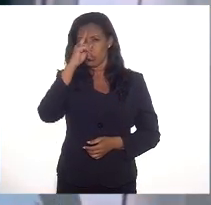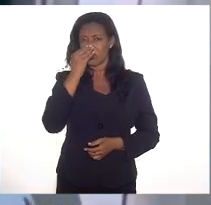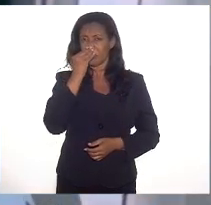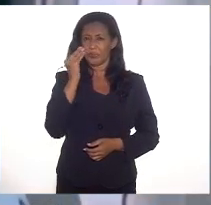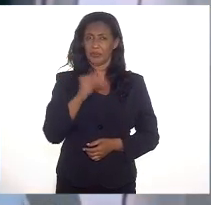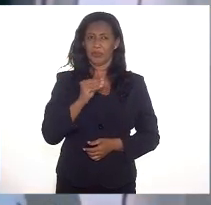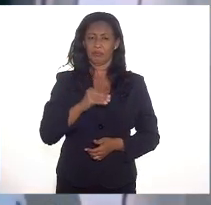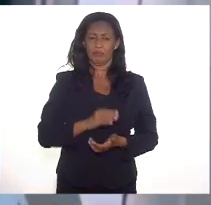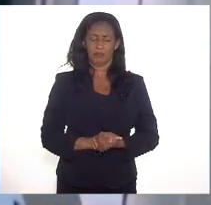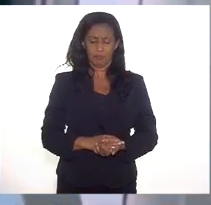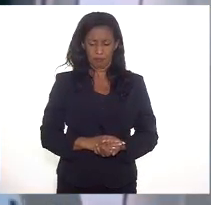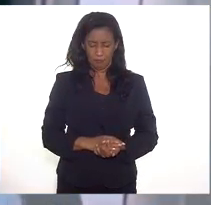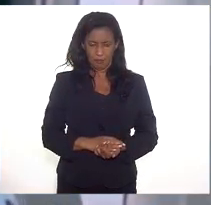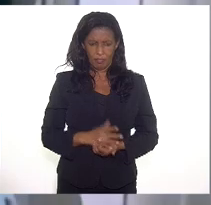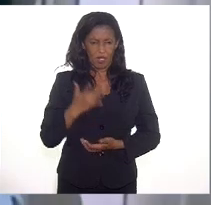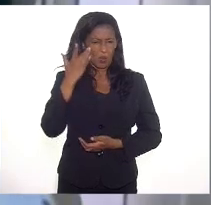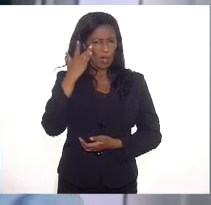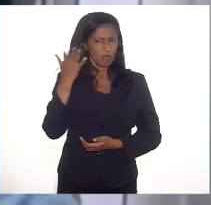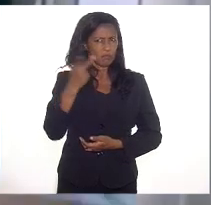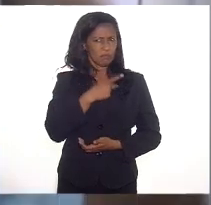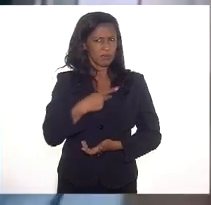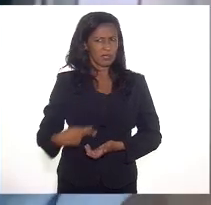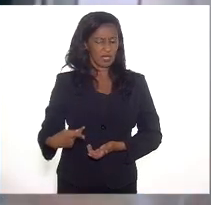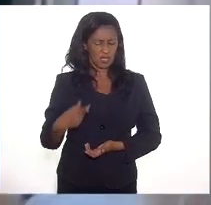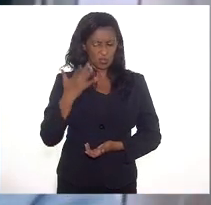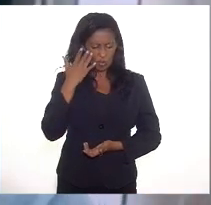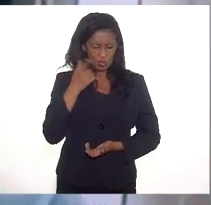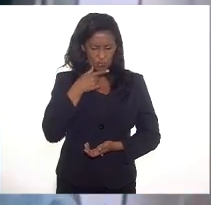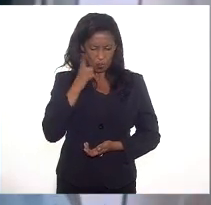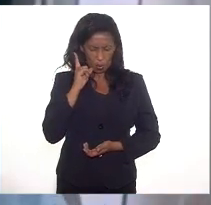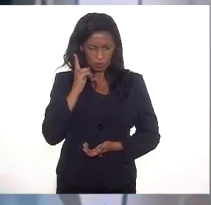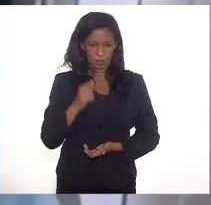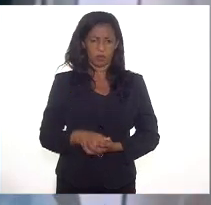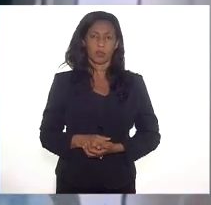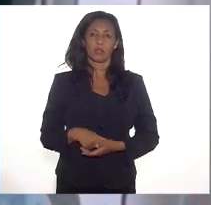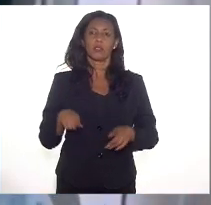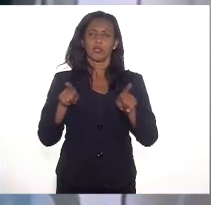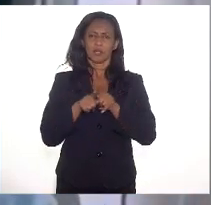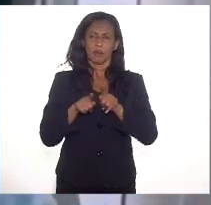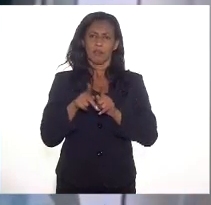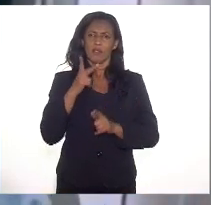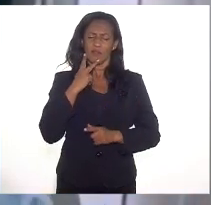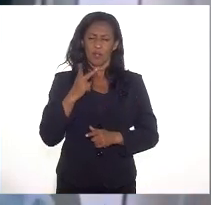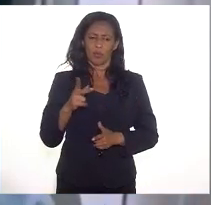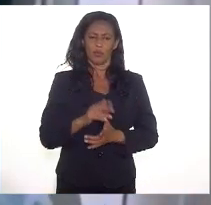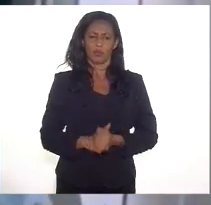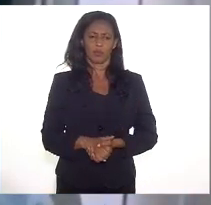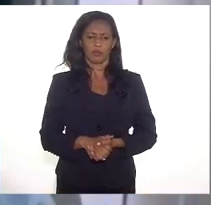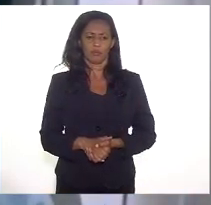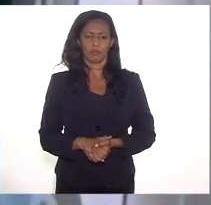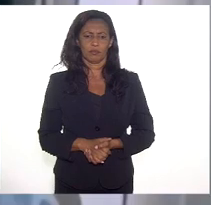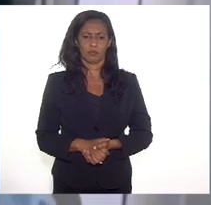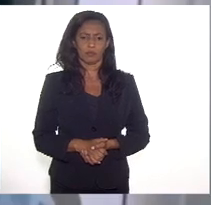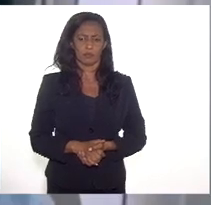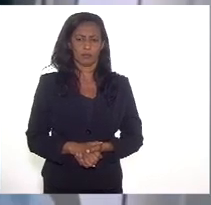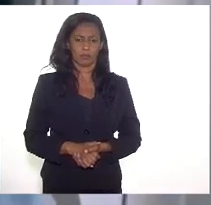foi Vossa Excelência que essa semana, acho que ontem, talvez, não sei se em comissão, no plenário, fez menção a uma projeção